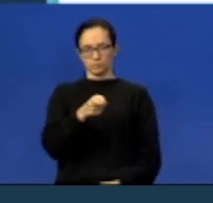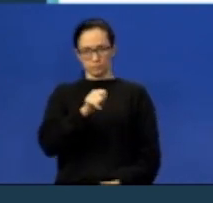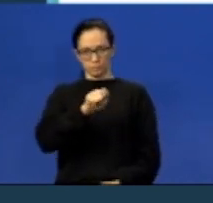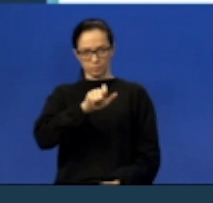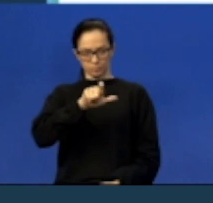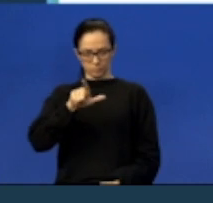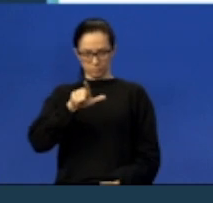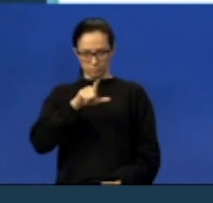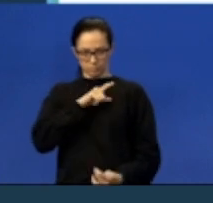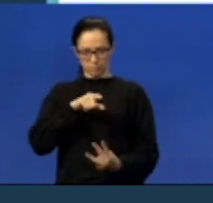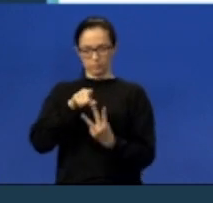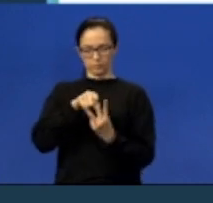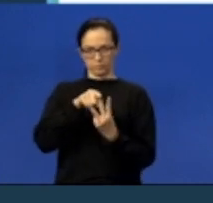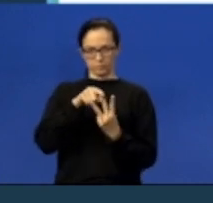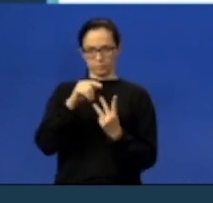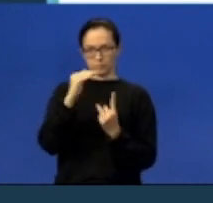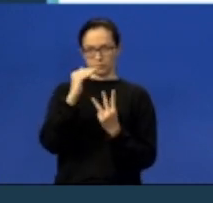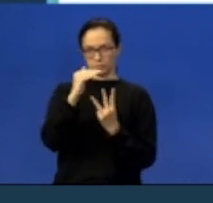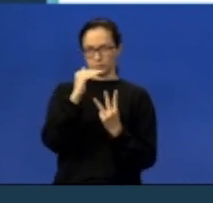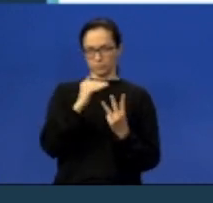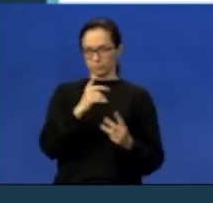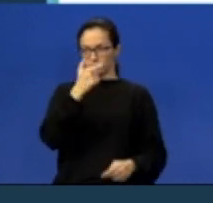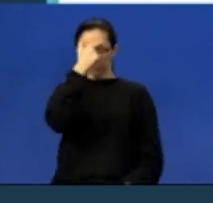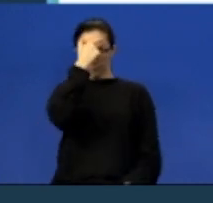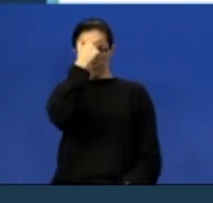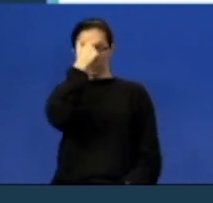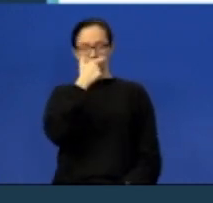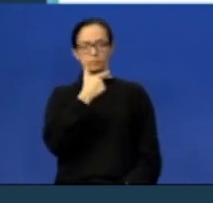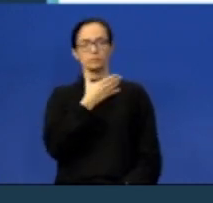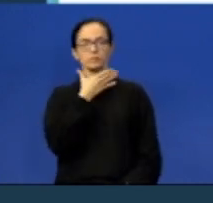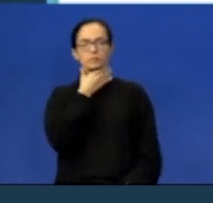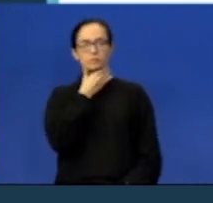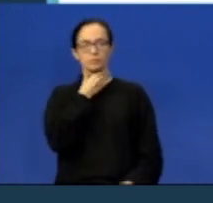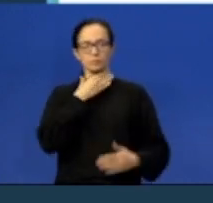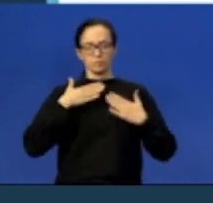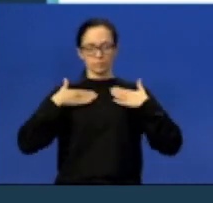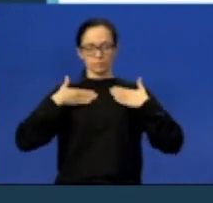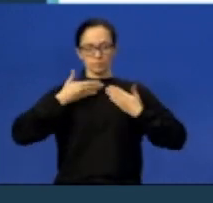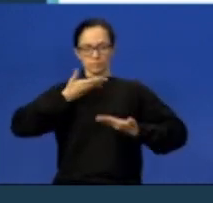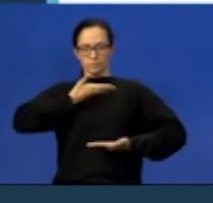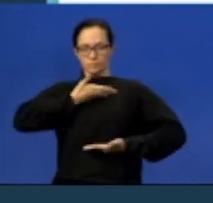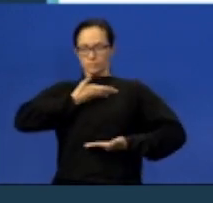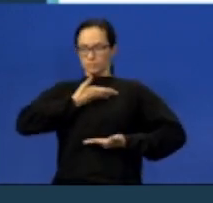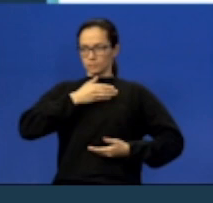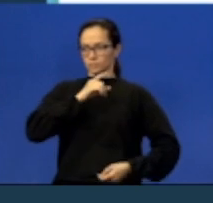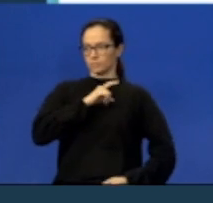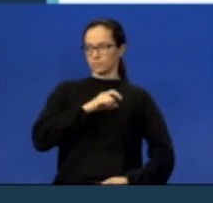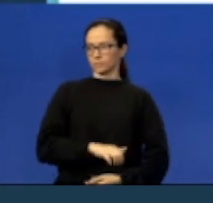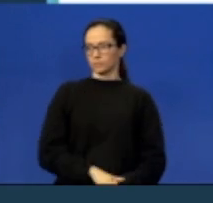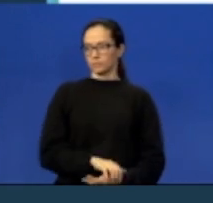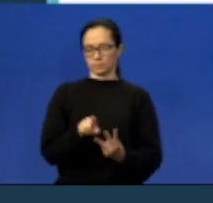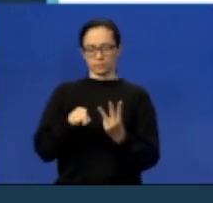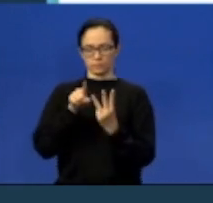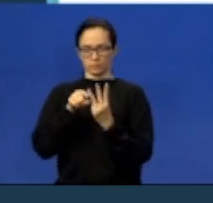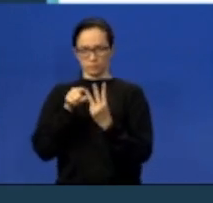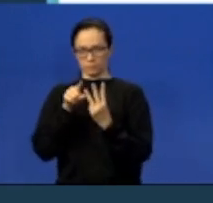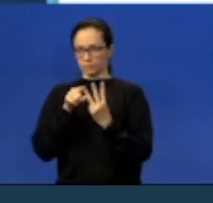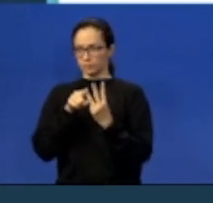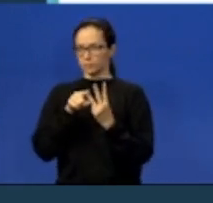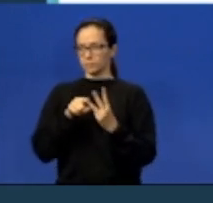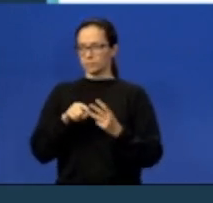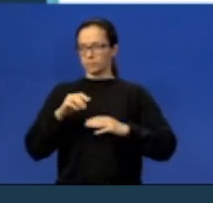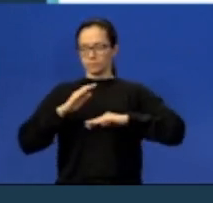apendicular. O esqueleto axial ele é formado pela cabeça, pelo pescoço e pelo tronco, e o esqueleto apendicular ele é formado pelos